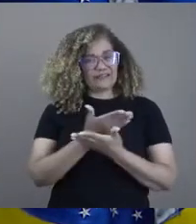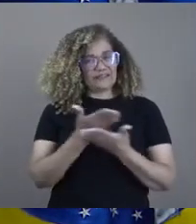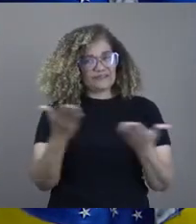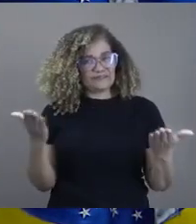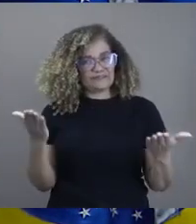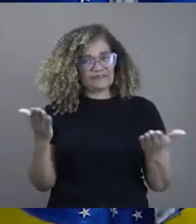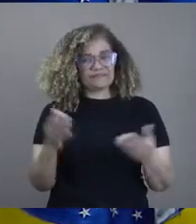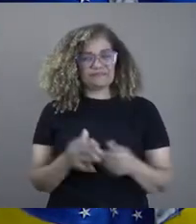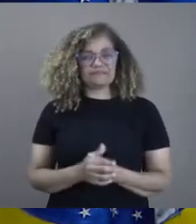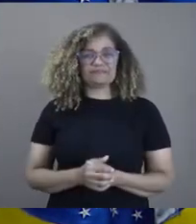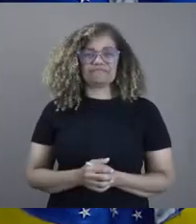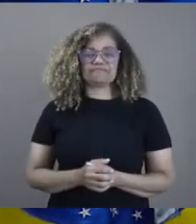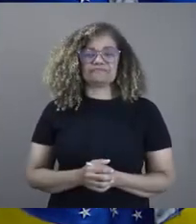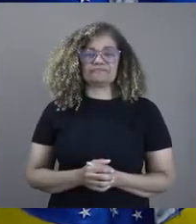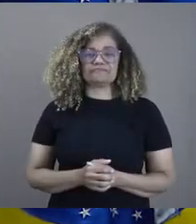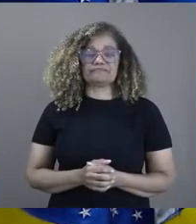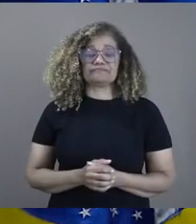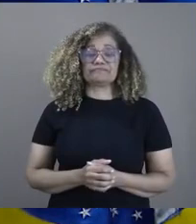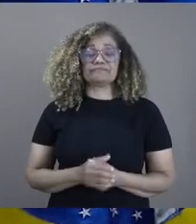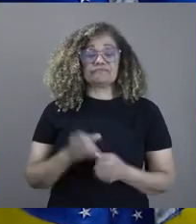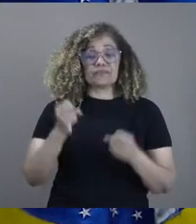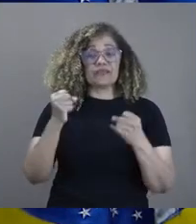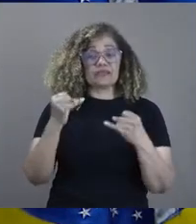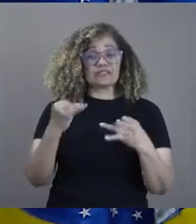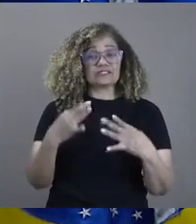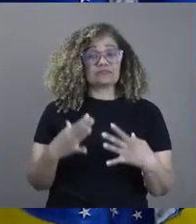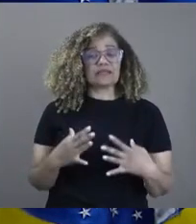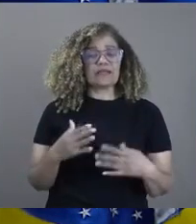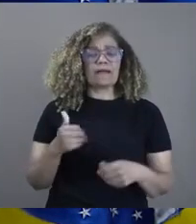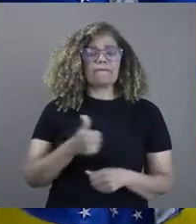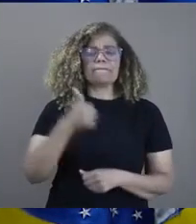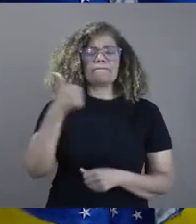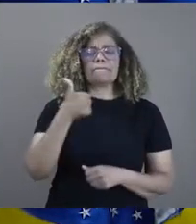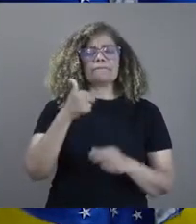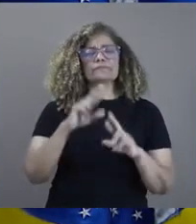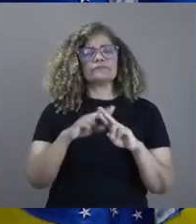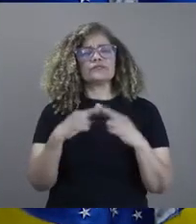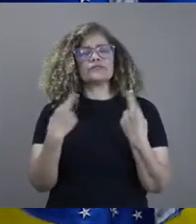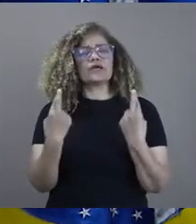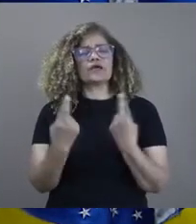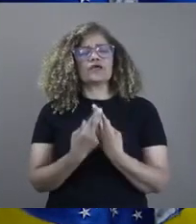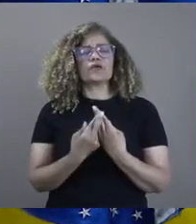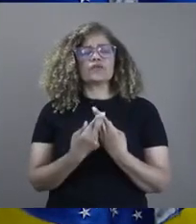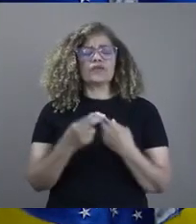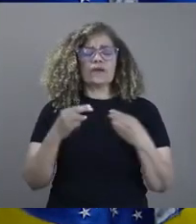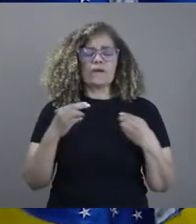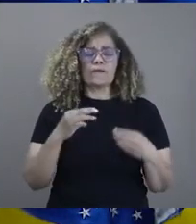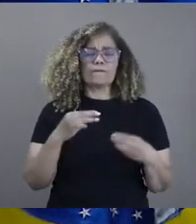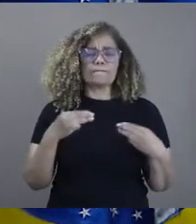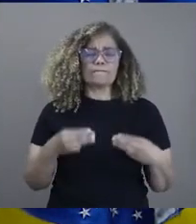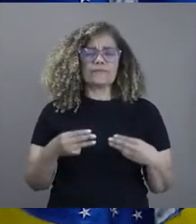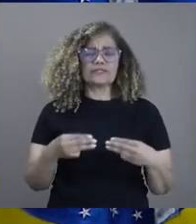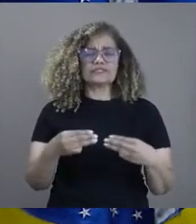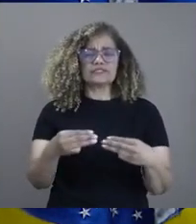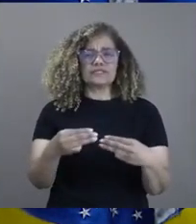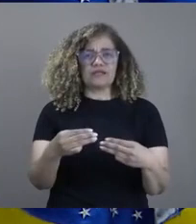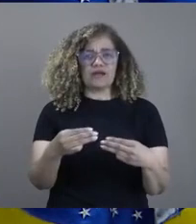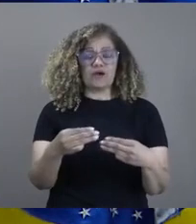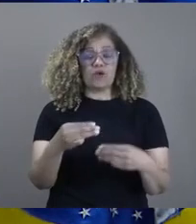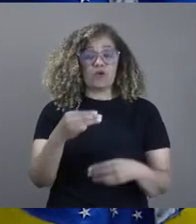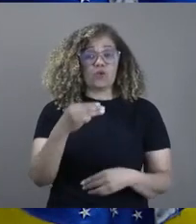excelências quero destar a primeira reunião ministerial do